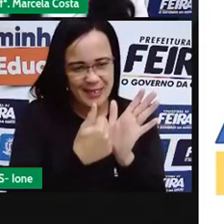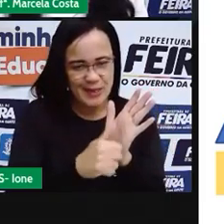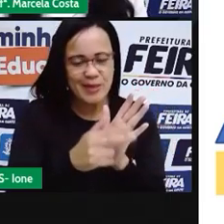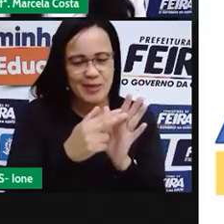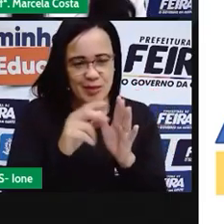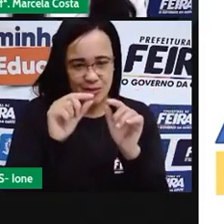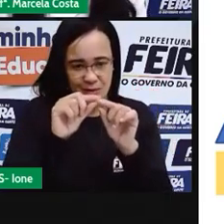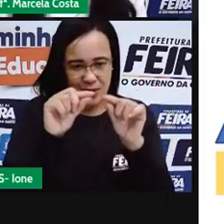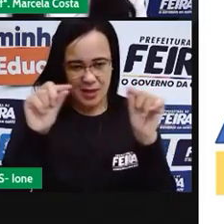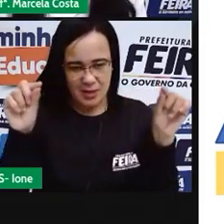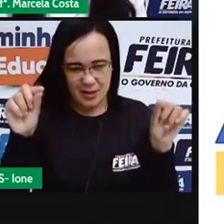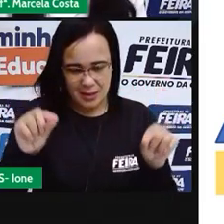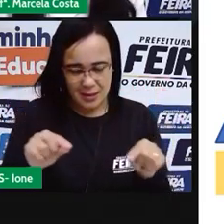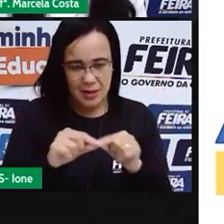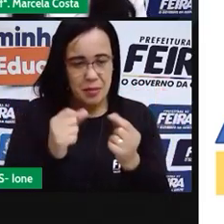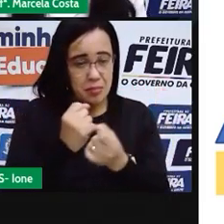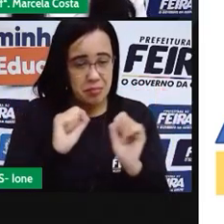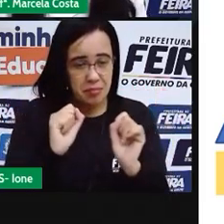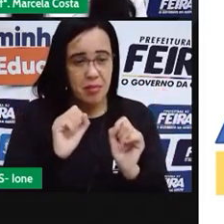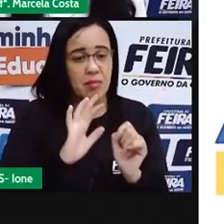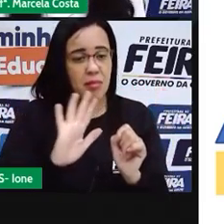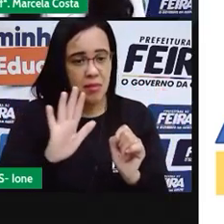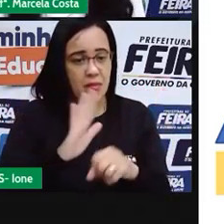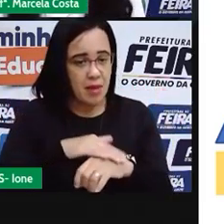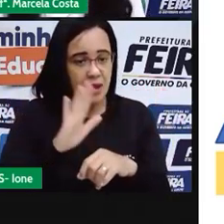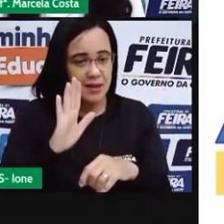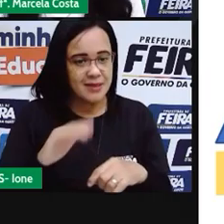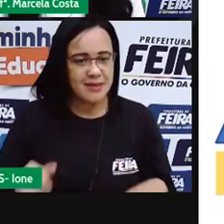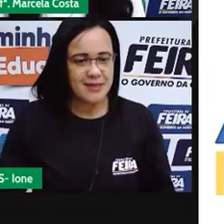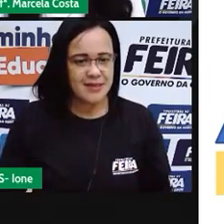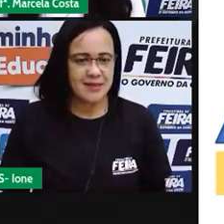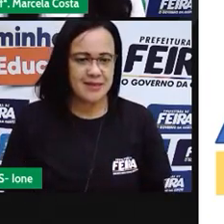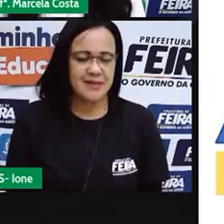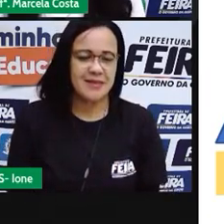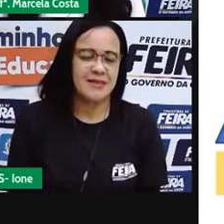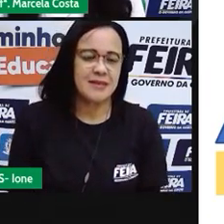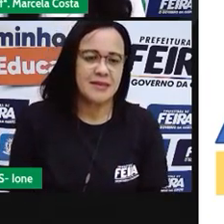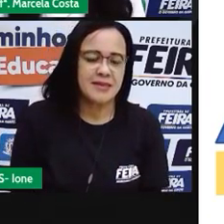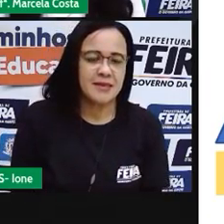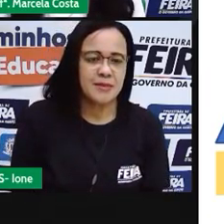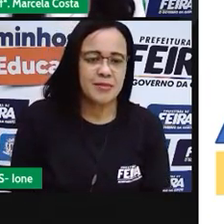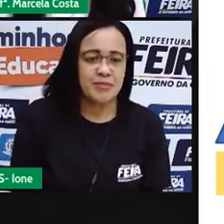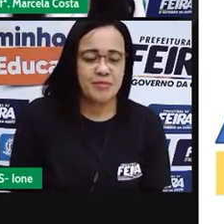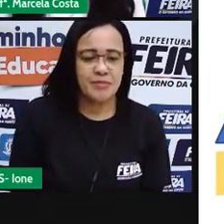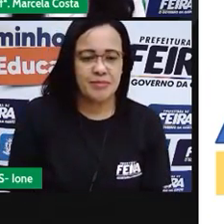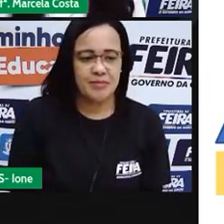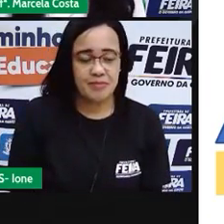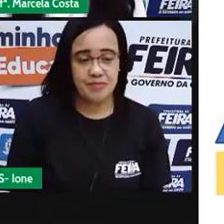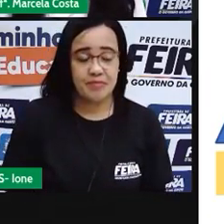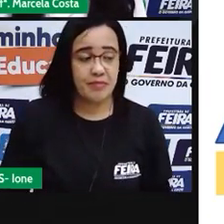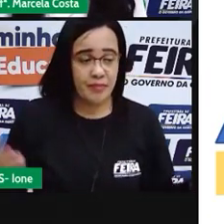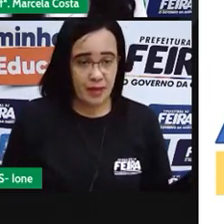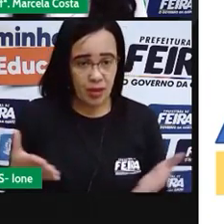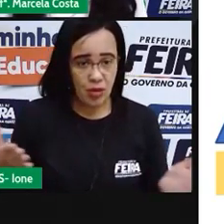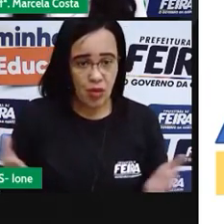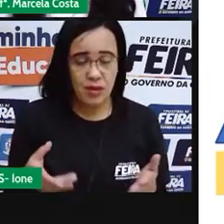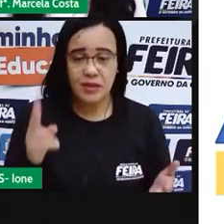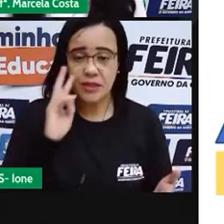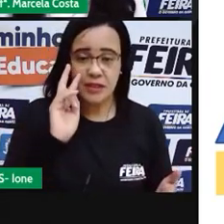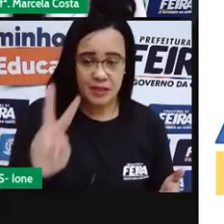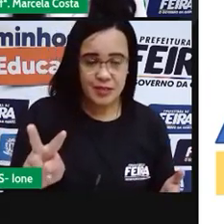Linhas retas, quatro lados. Mas a forma como ele é apresentado é diferente.